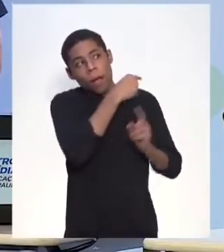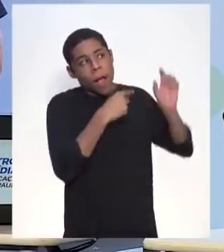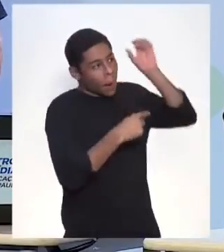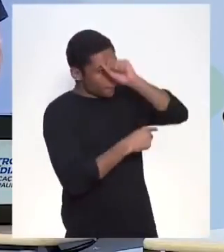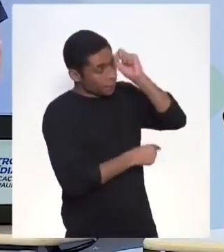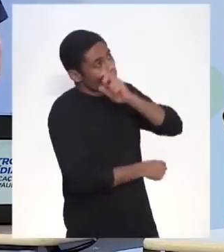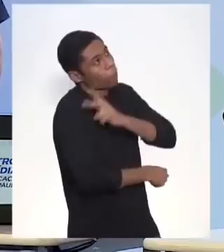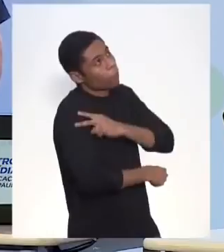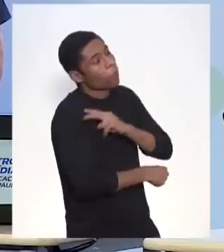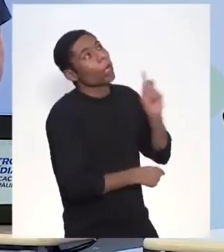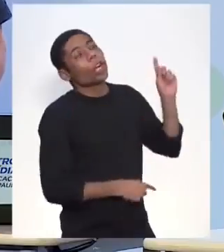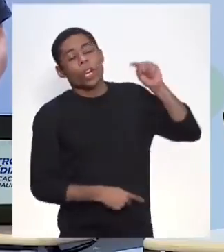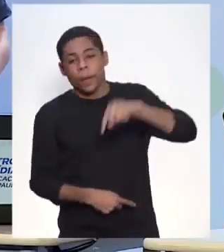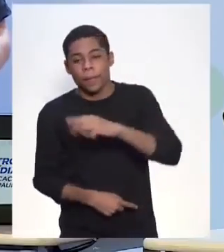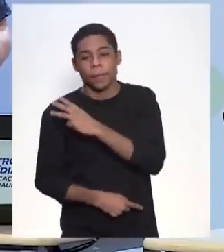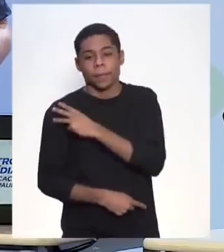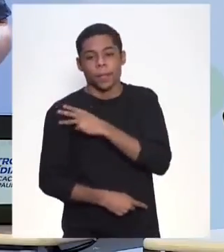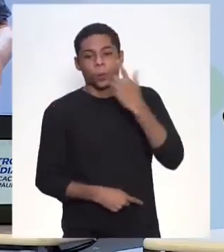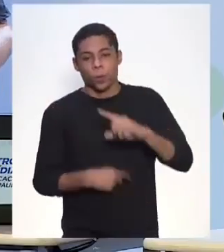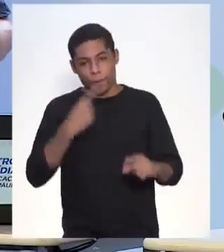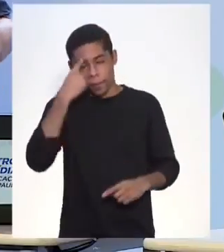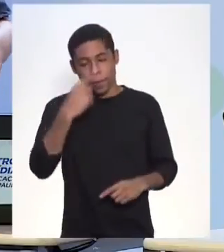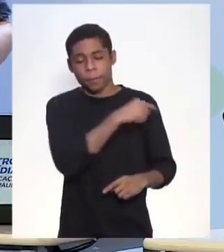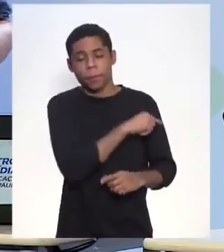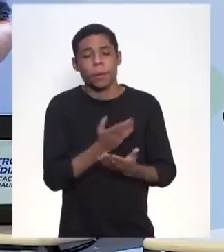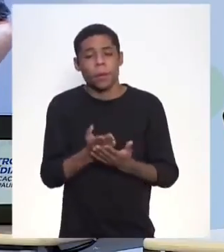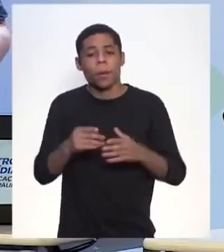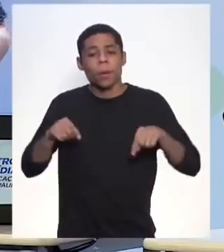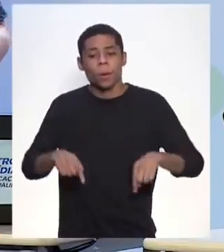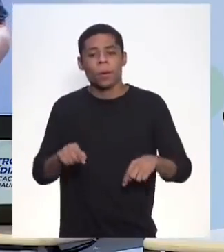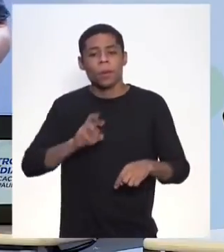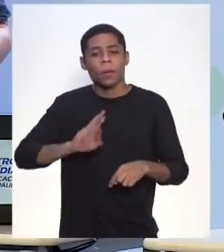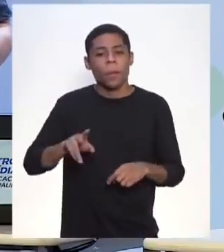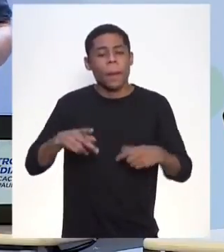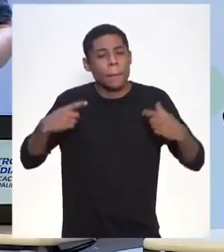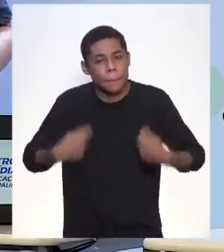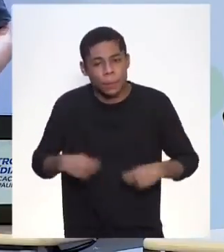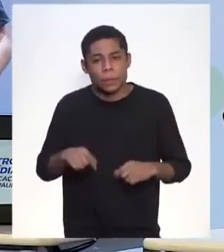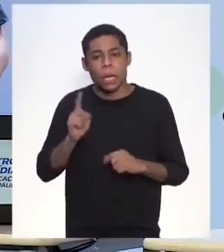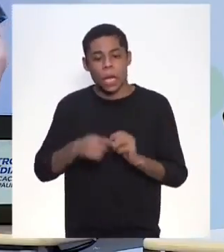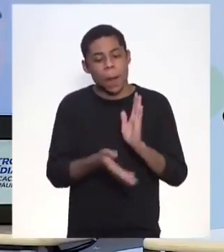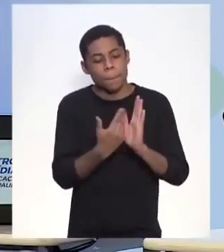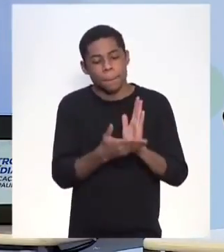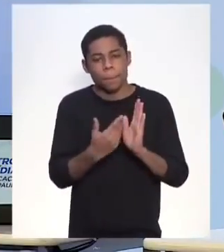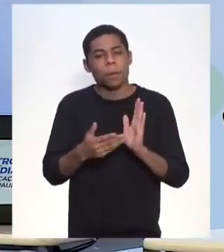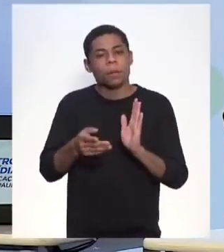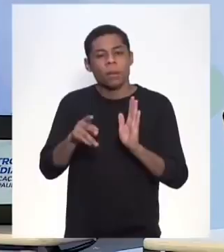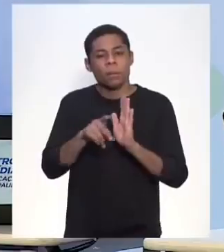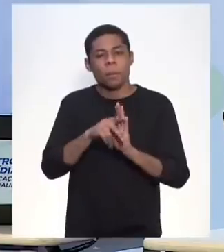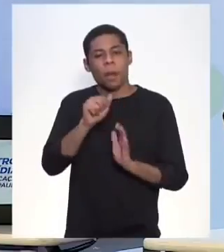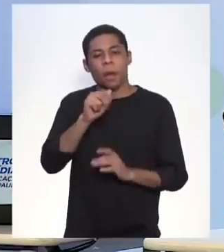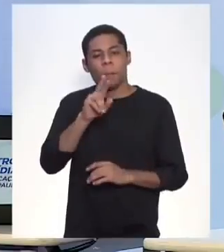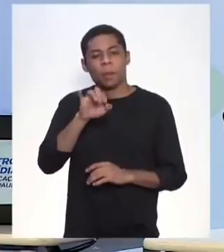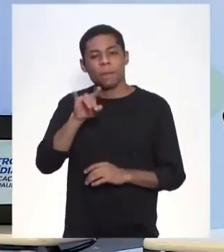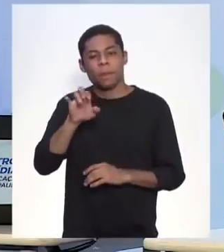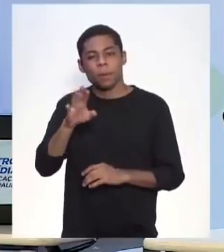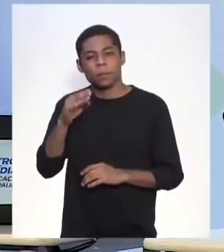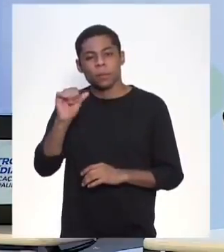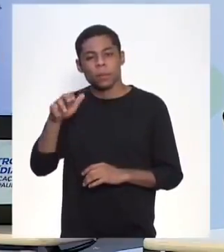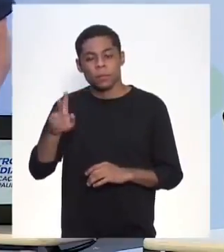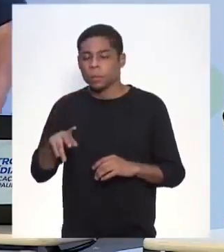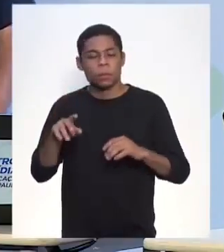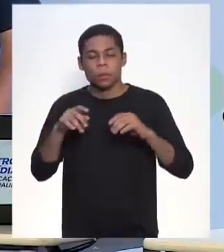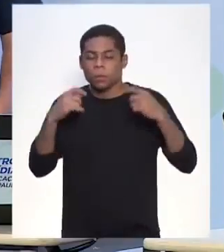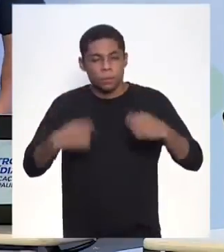nós vimos o ano passado. Na aula de hoje não vai ser preciso aí a apostila de vocês, o caderno do aluno, então fiquem tranquilos. Tudo que